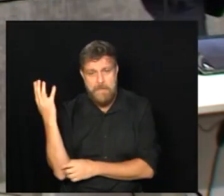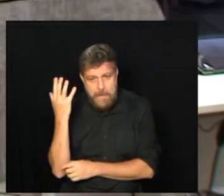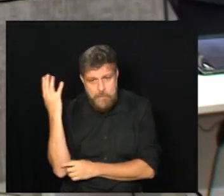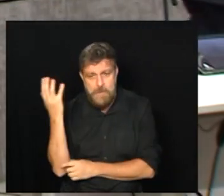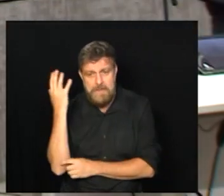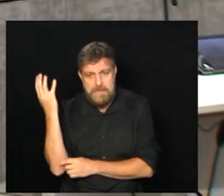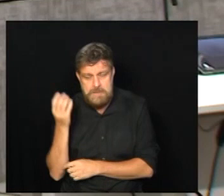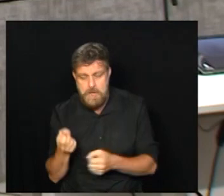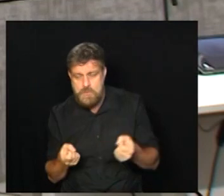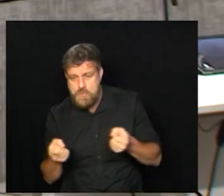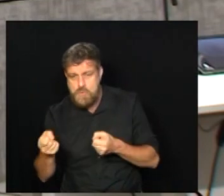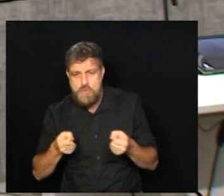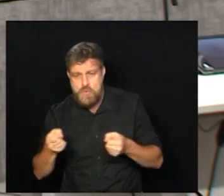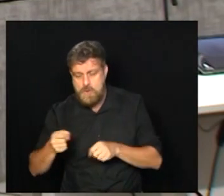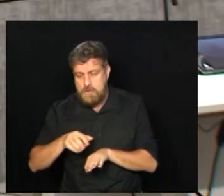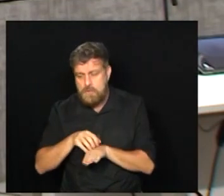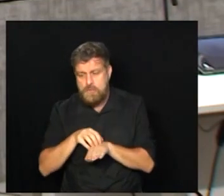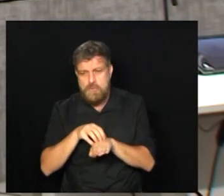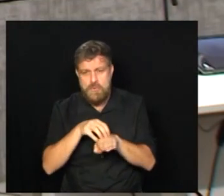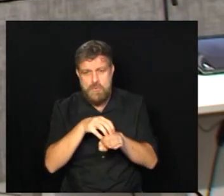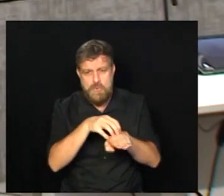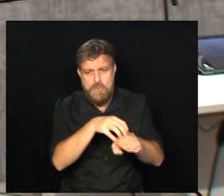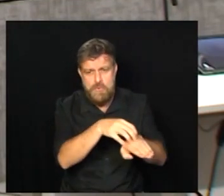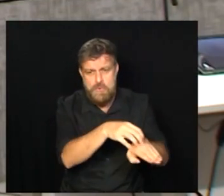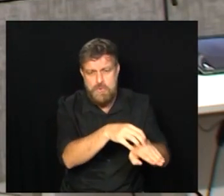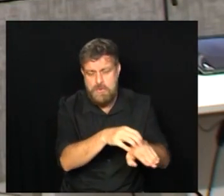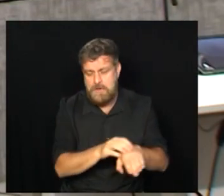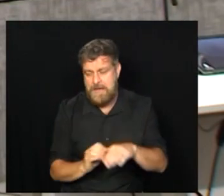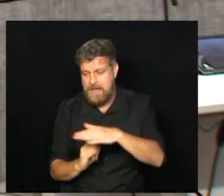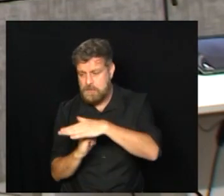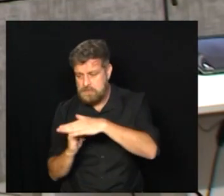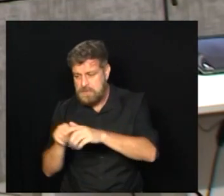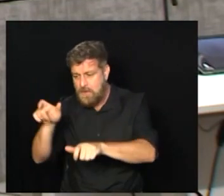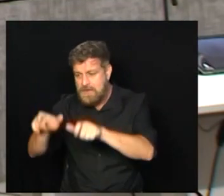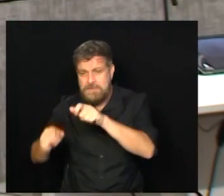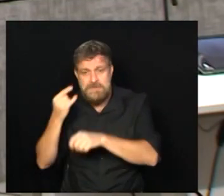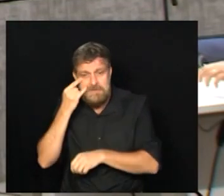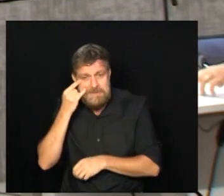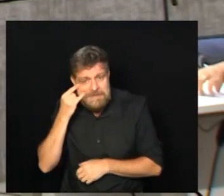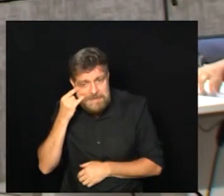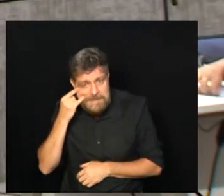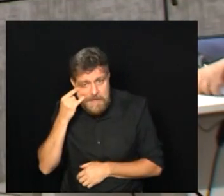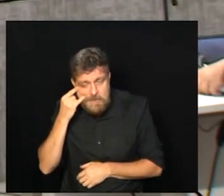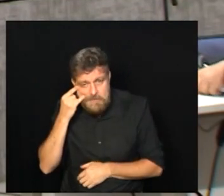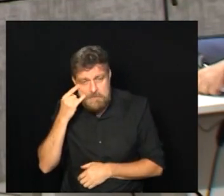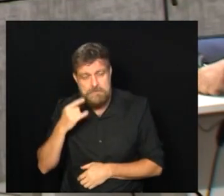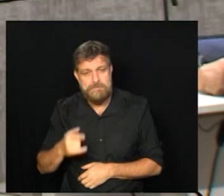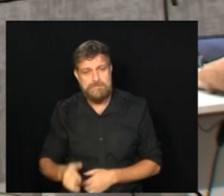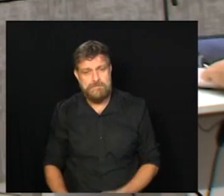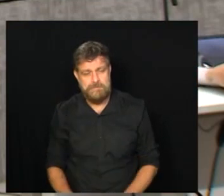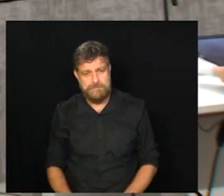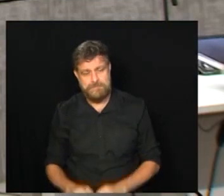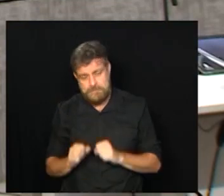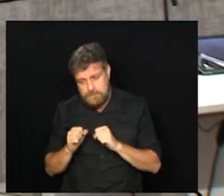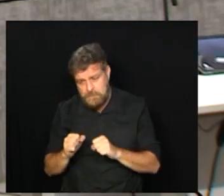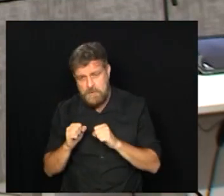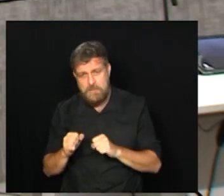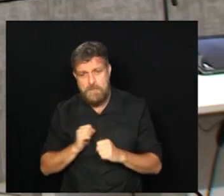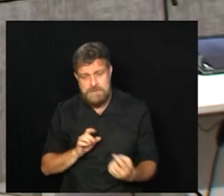ela pode estar levando a entidade, as pessoas da entidade Síndrome de Down, que pode